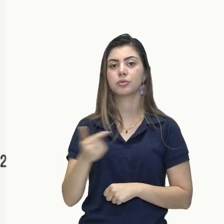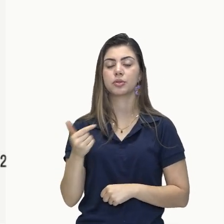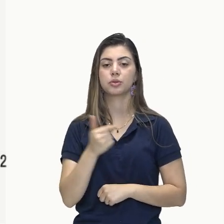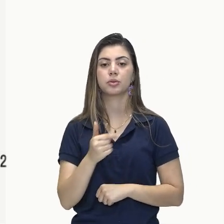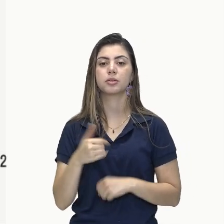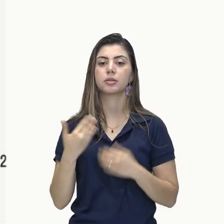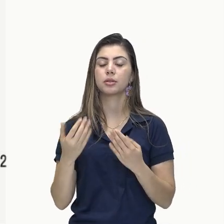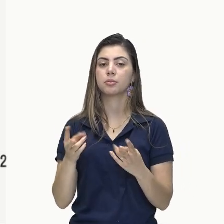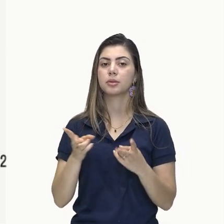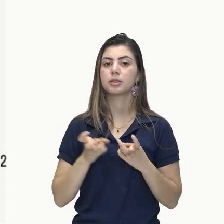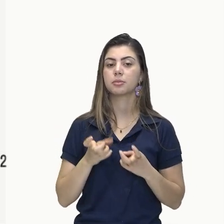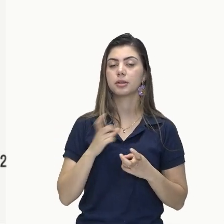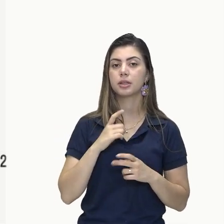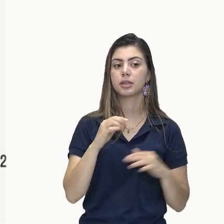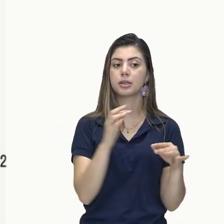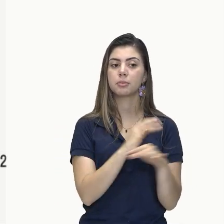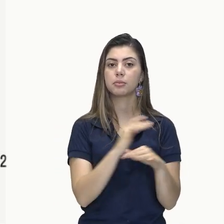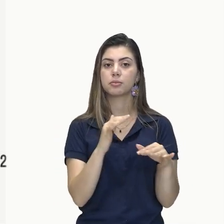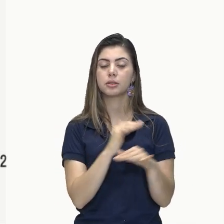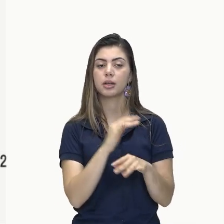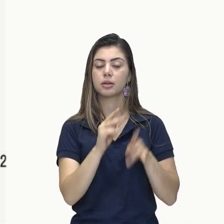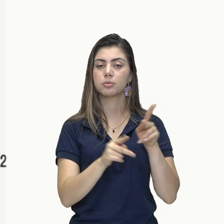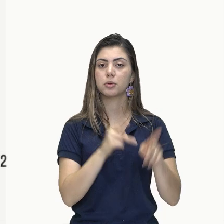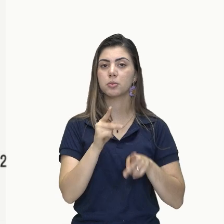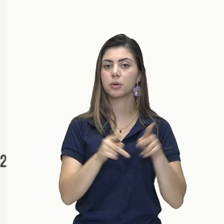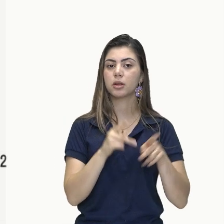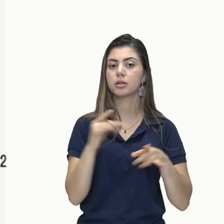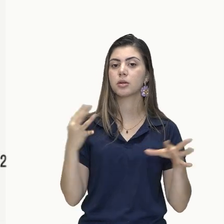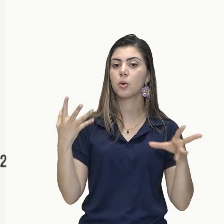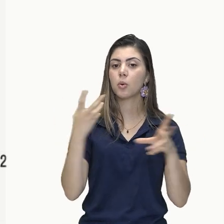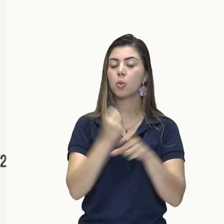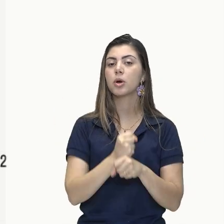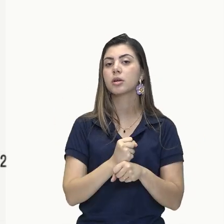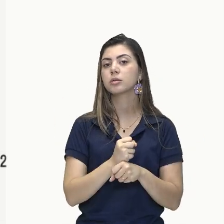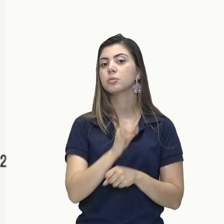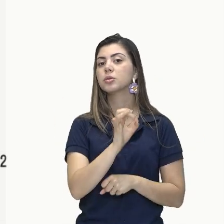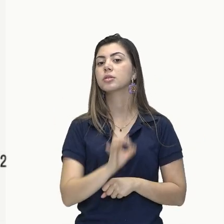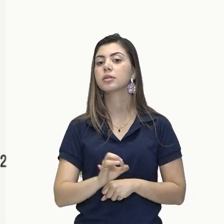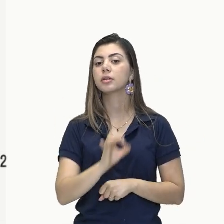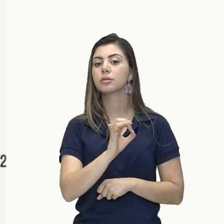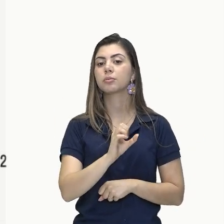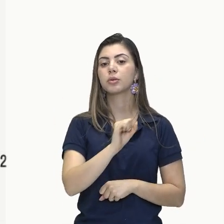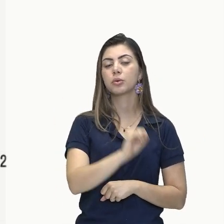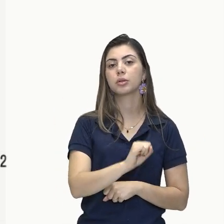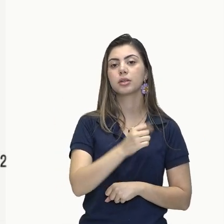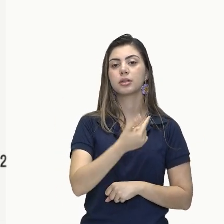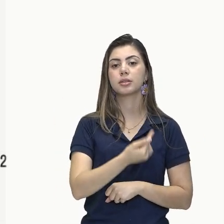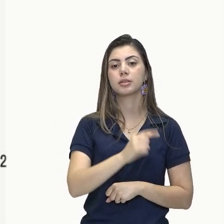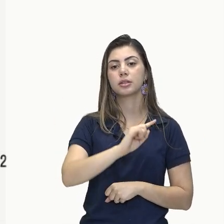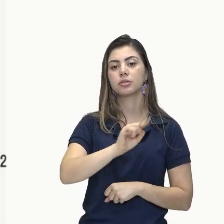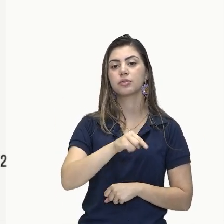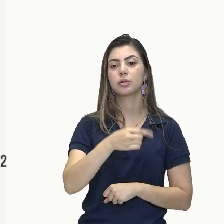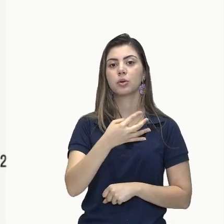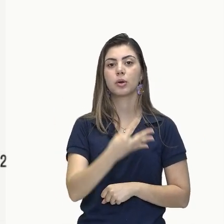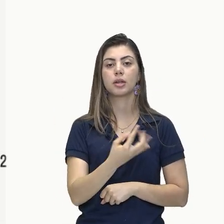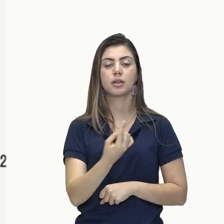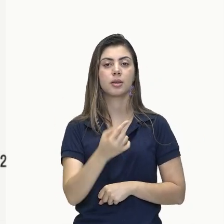de urbanização do Brasil, né, estava ali em torno de